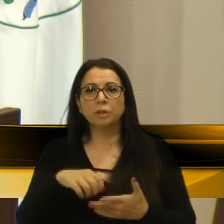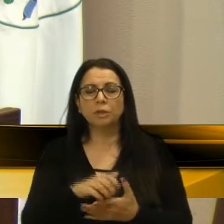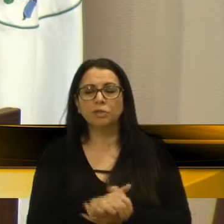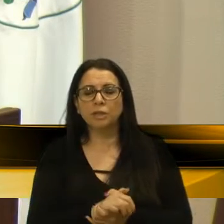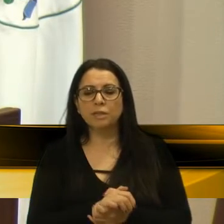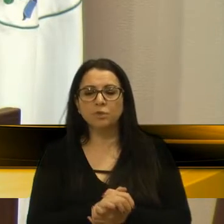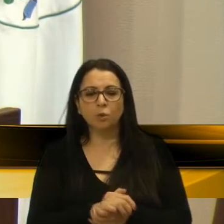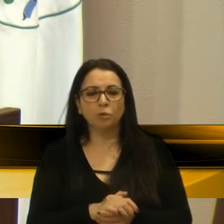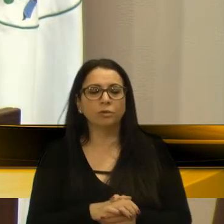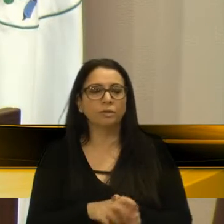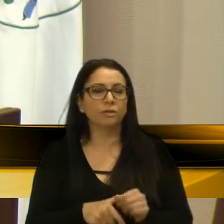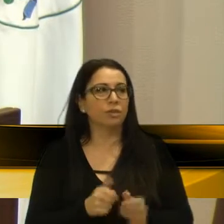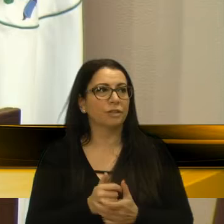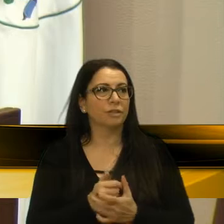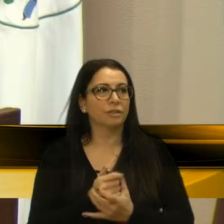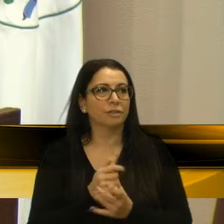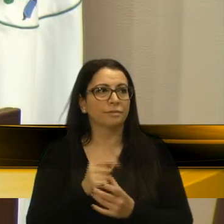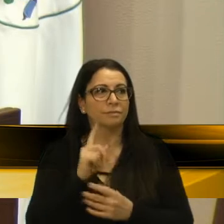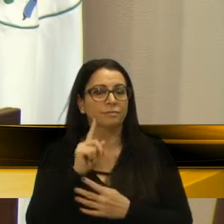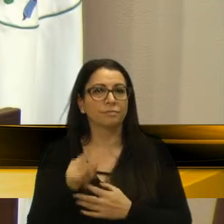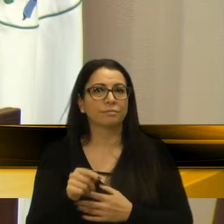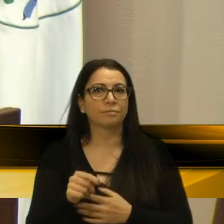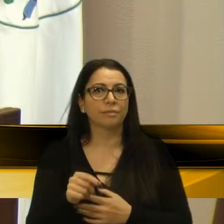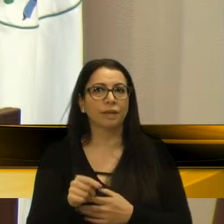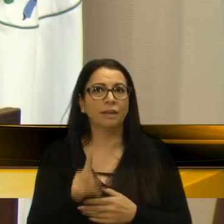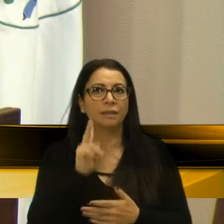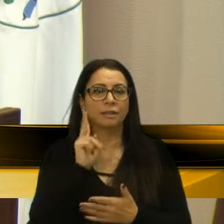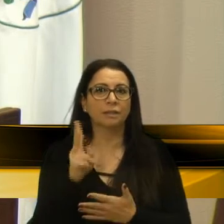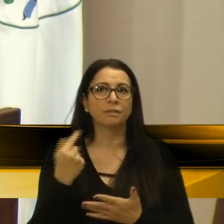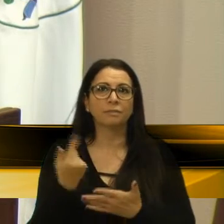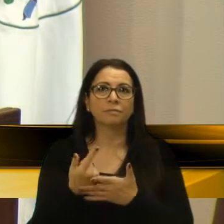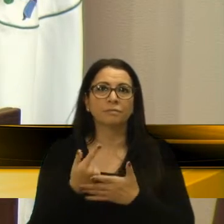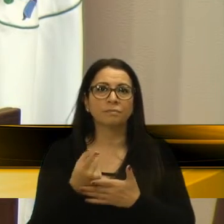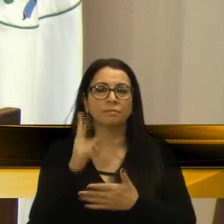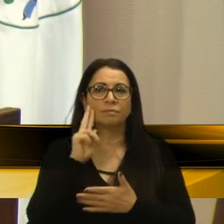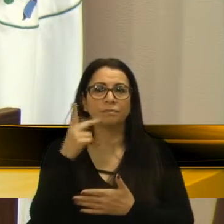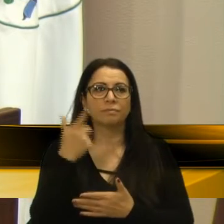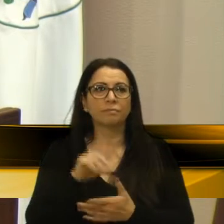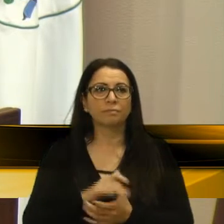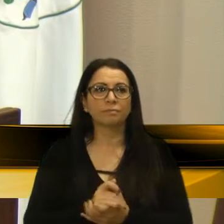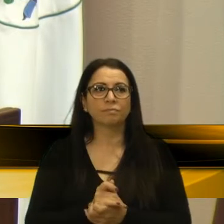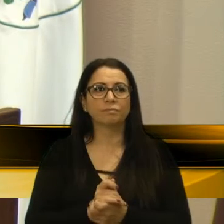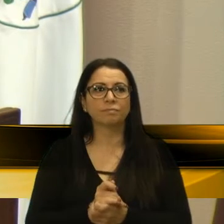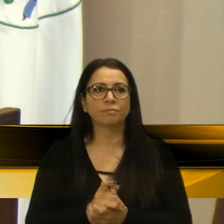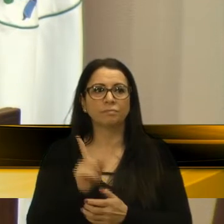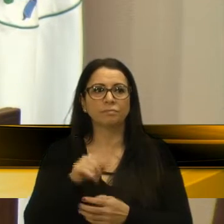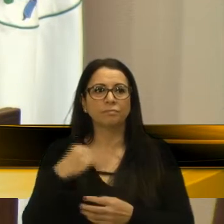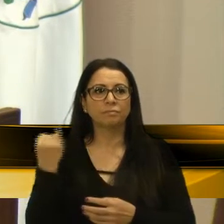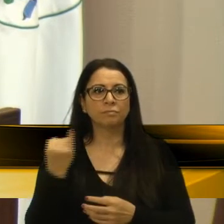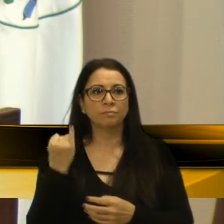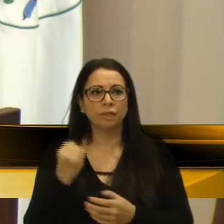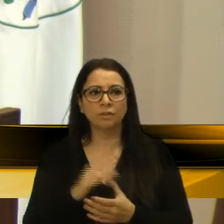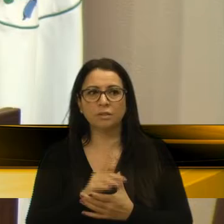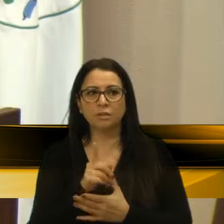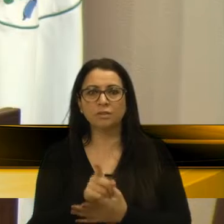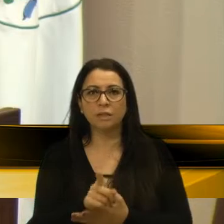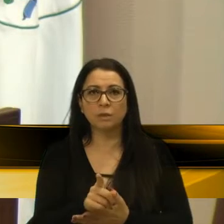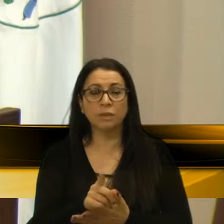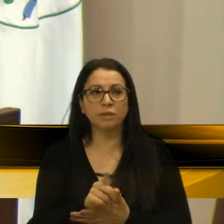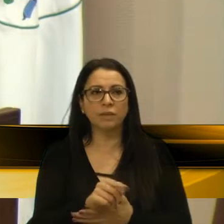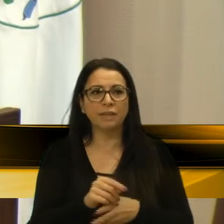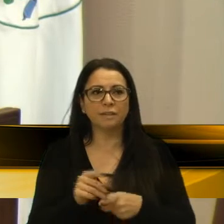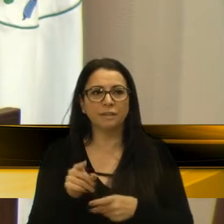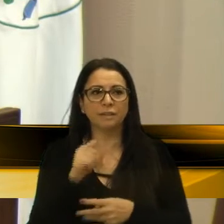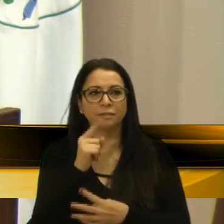aqui, esse decreto não se aplica. Ele precisa ser revisto. Porque o que importa ali? O que importa é